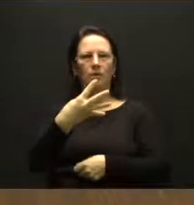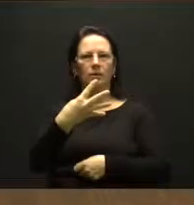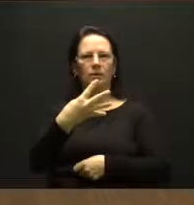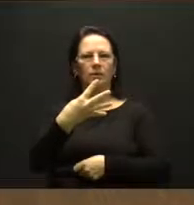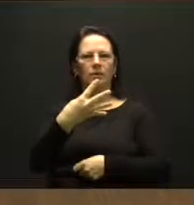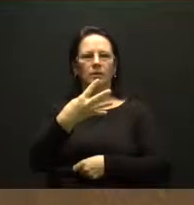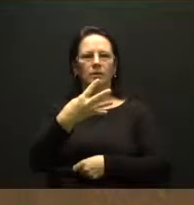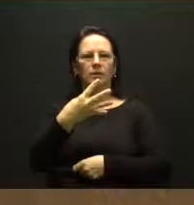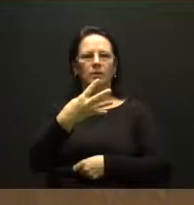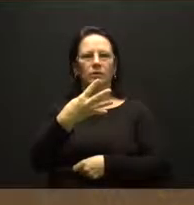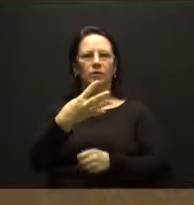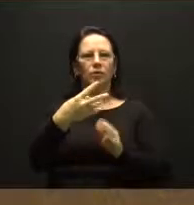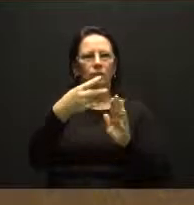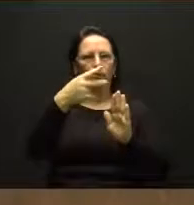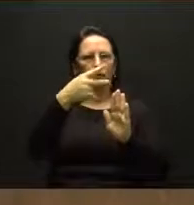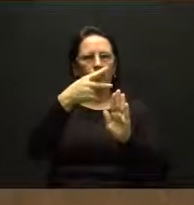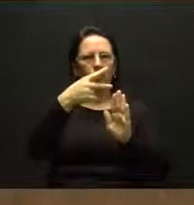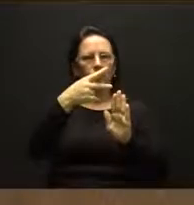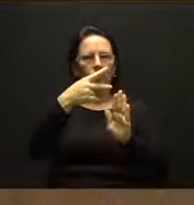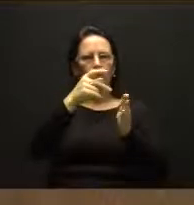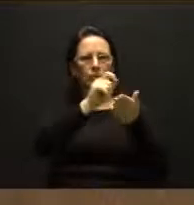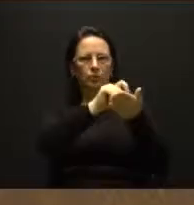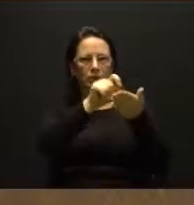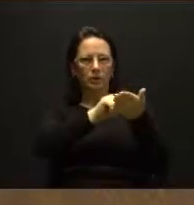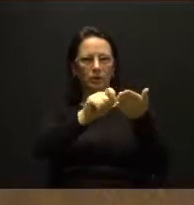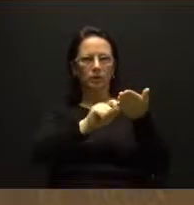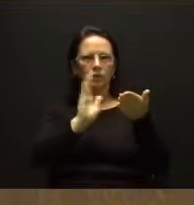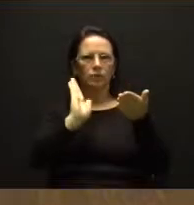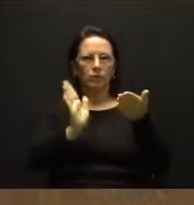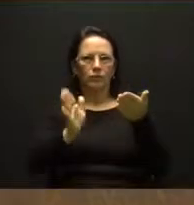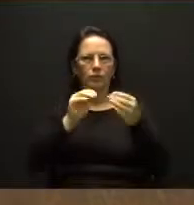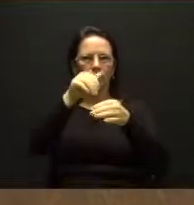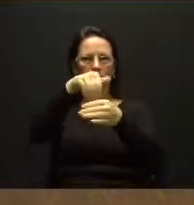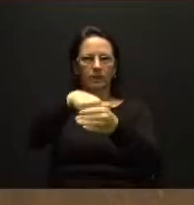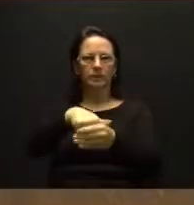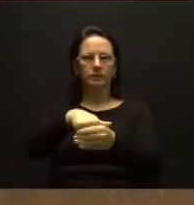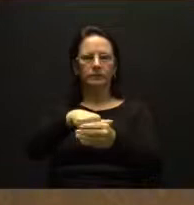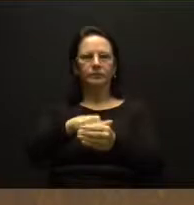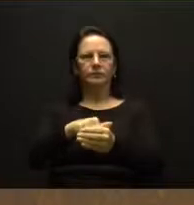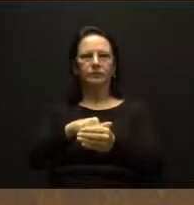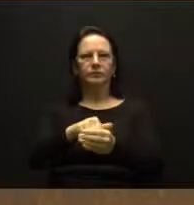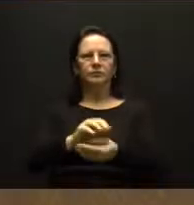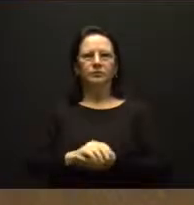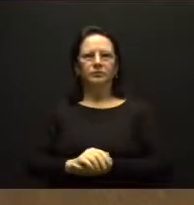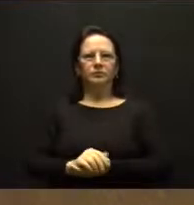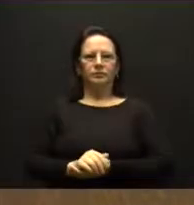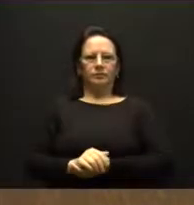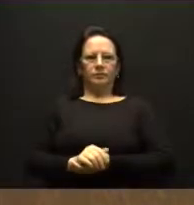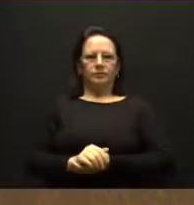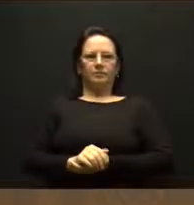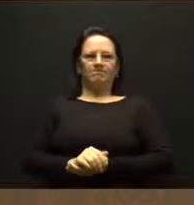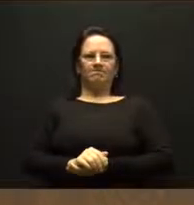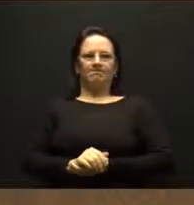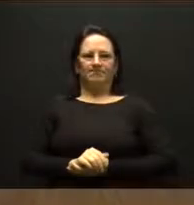casa de leis o presente relatório será colocado em votação em votação